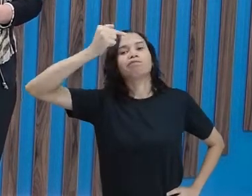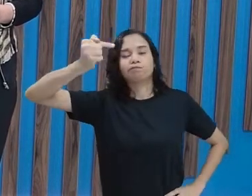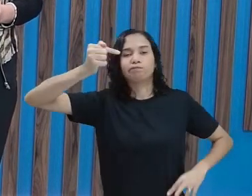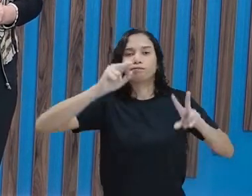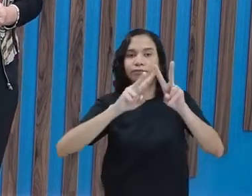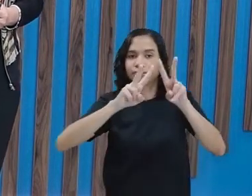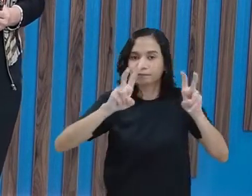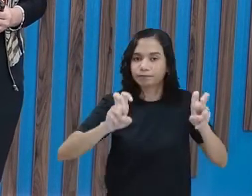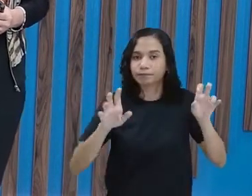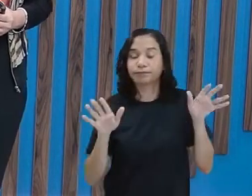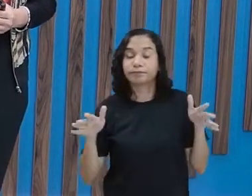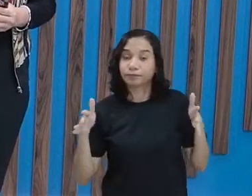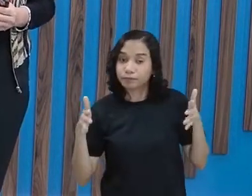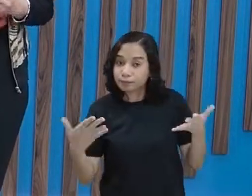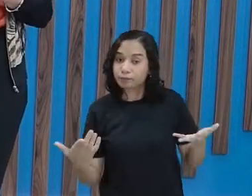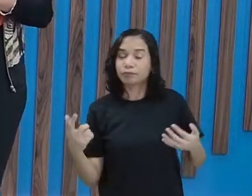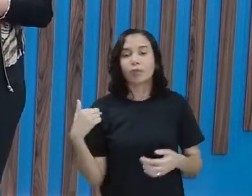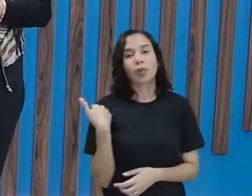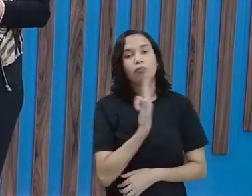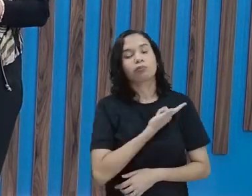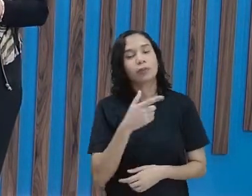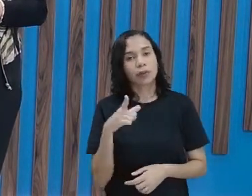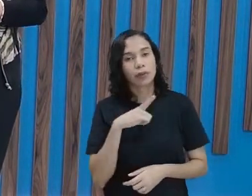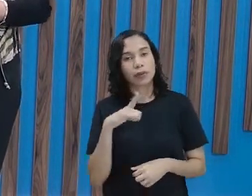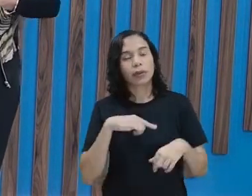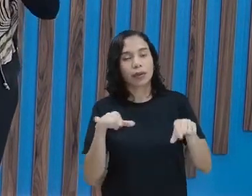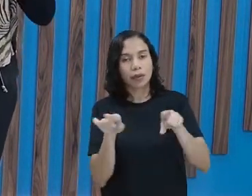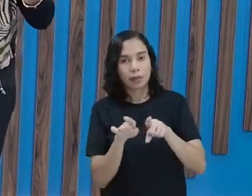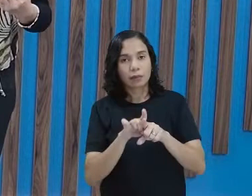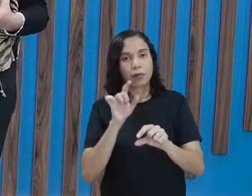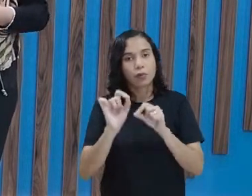fábula. Então, ela acaba tendo também o quê?